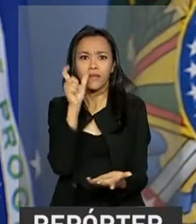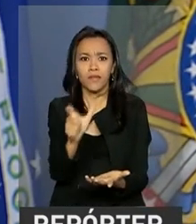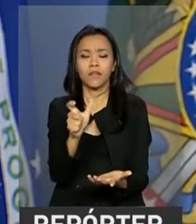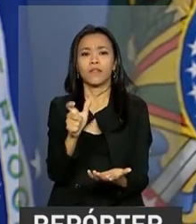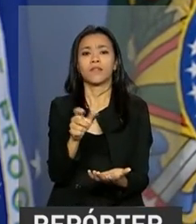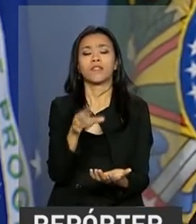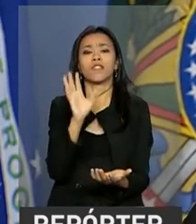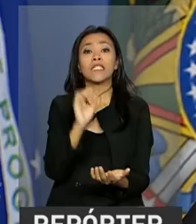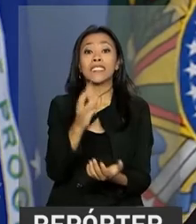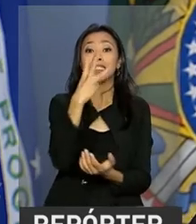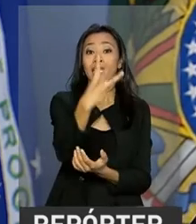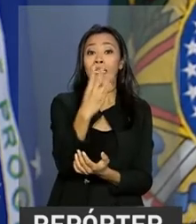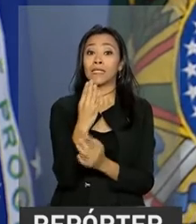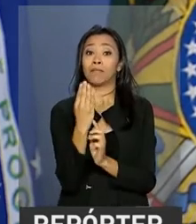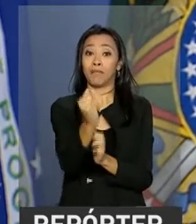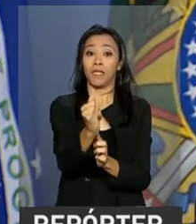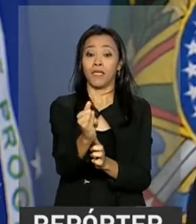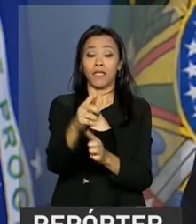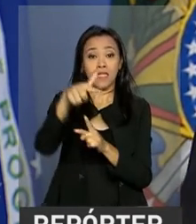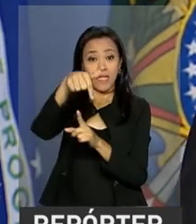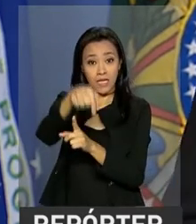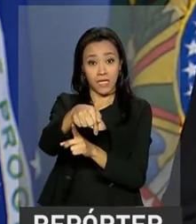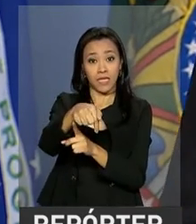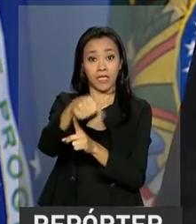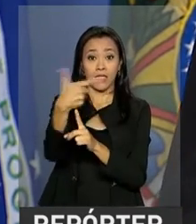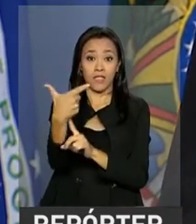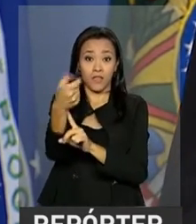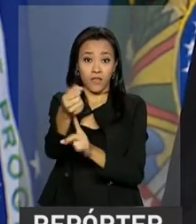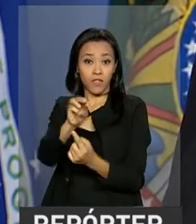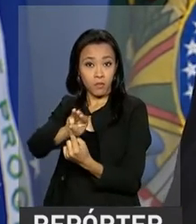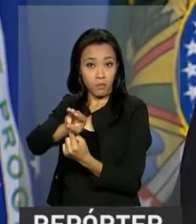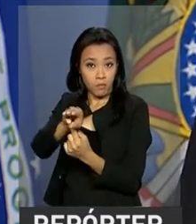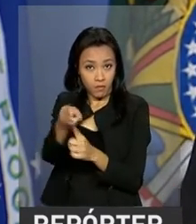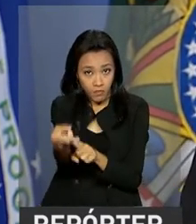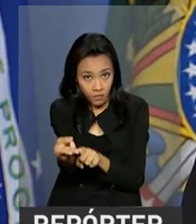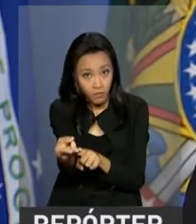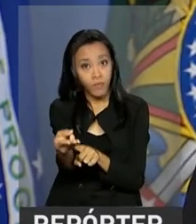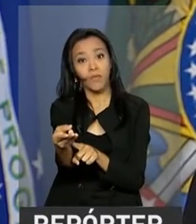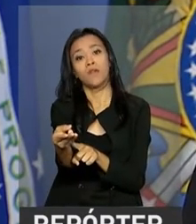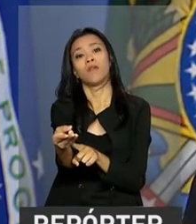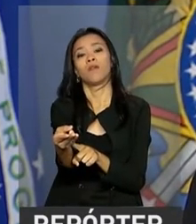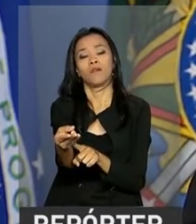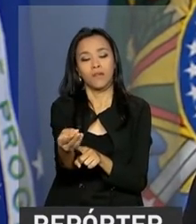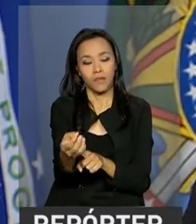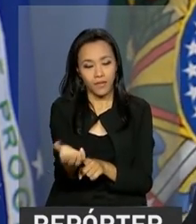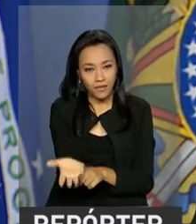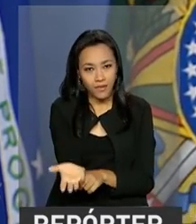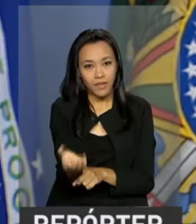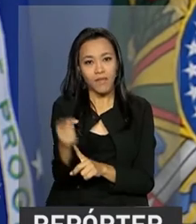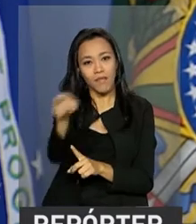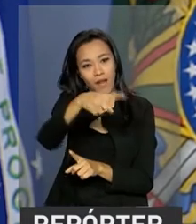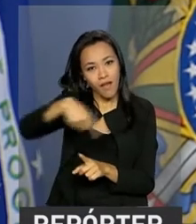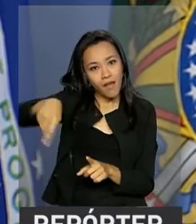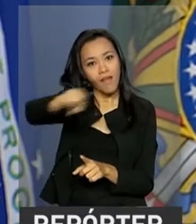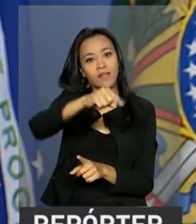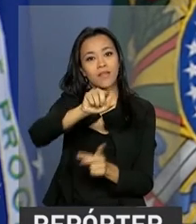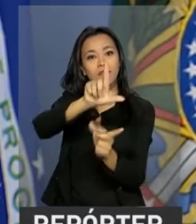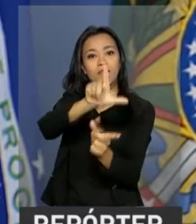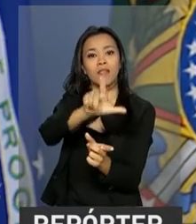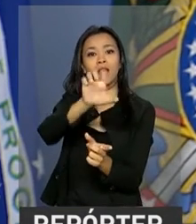3 bilhões e 720 milhões para a esses dois